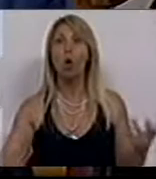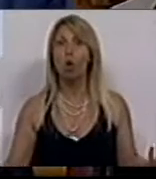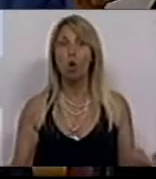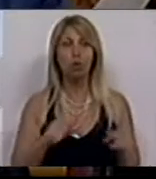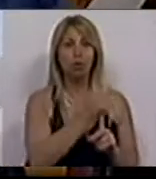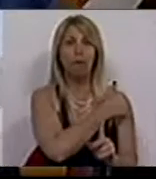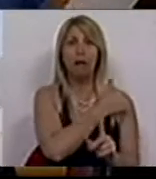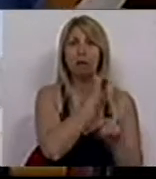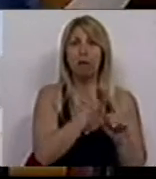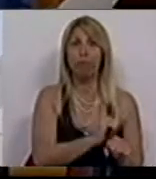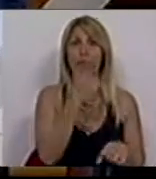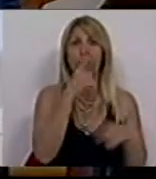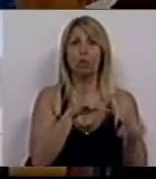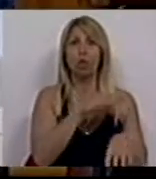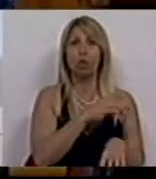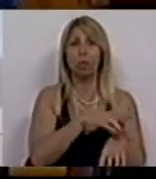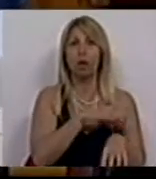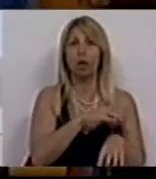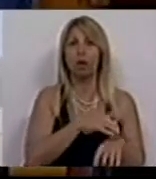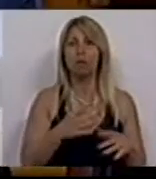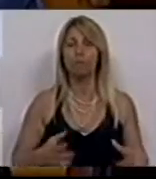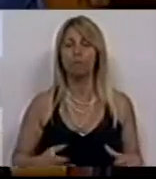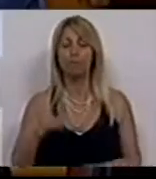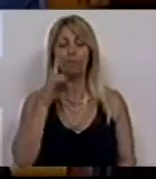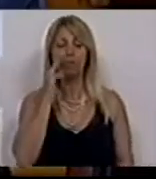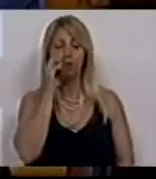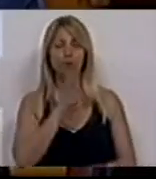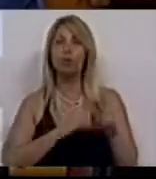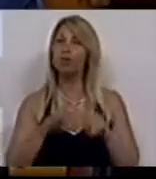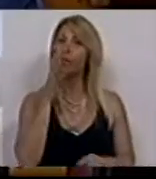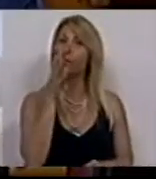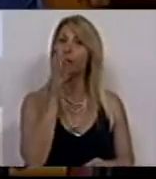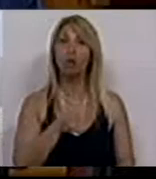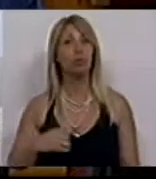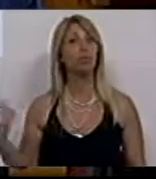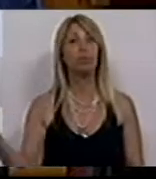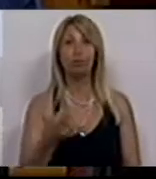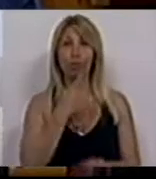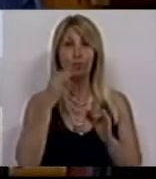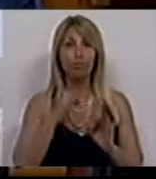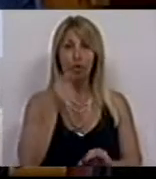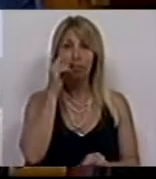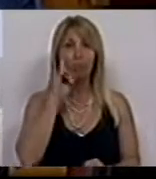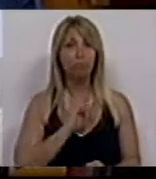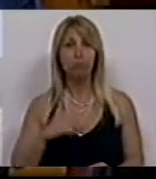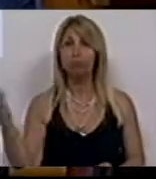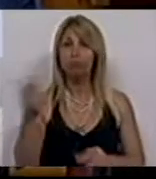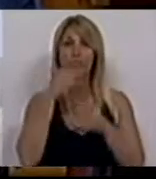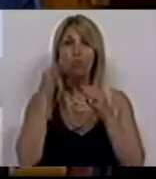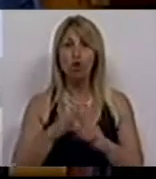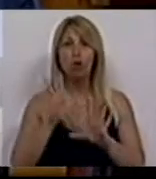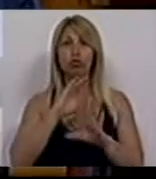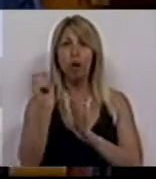doentes residem. Senhoras e senhores deputados, todos e todas recebemos um